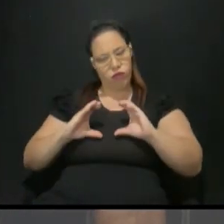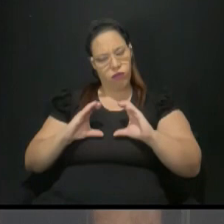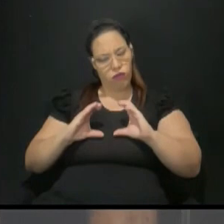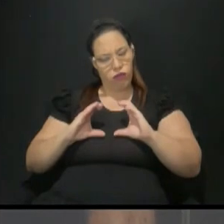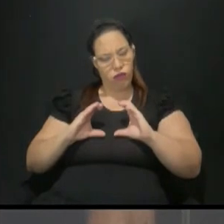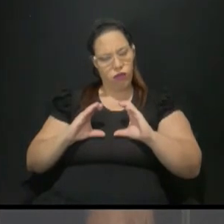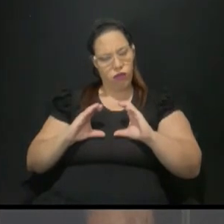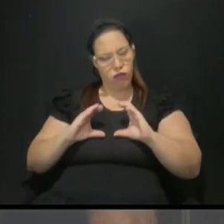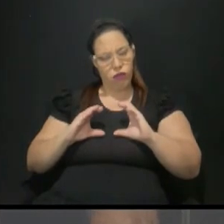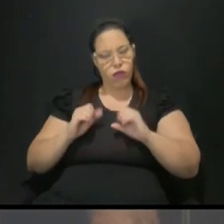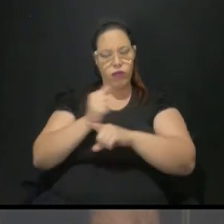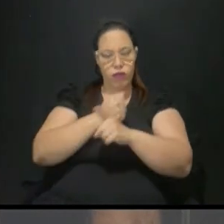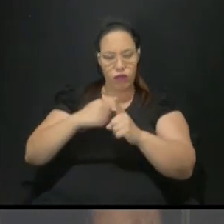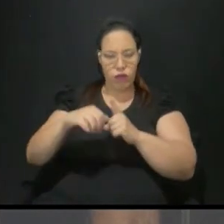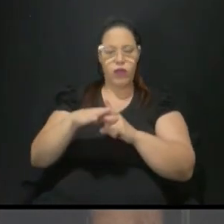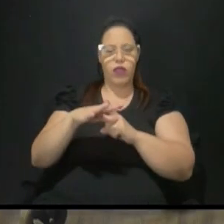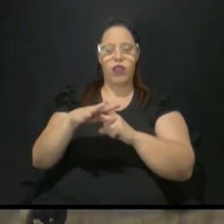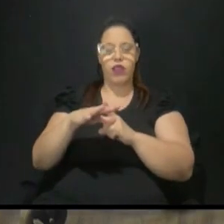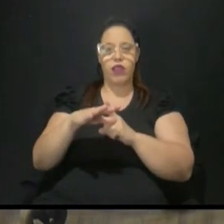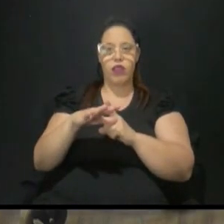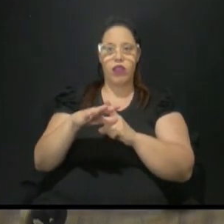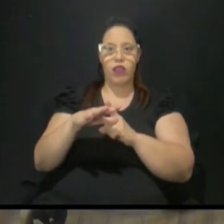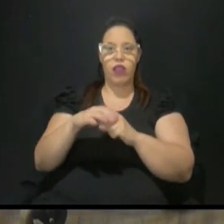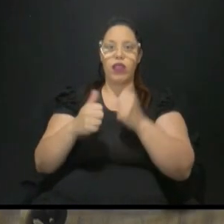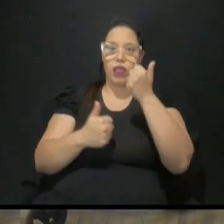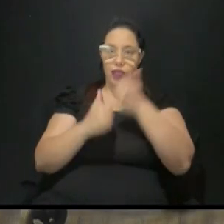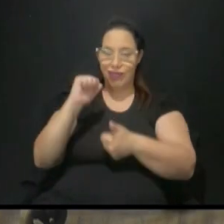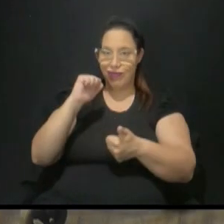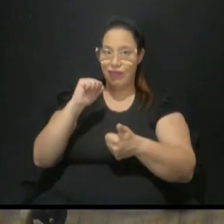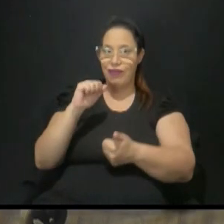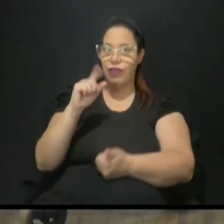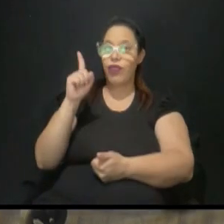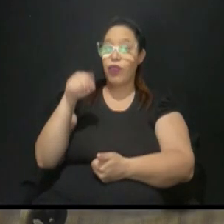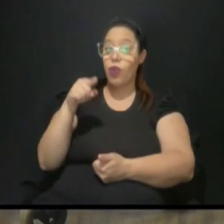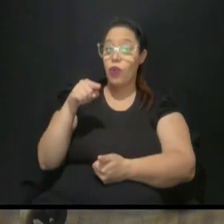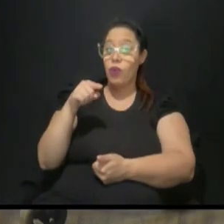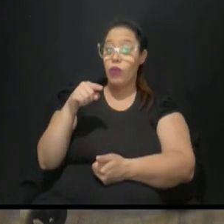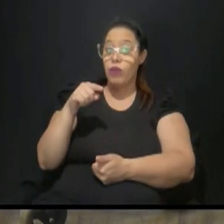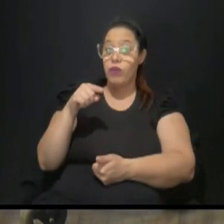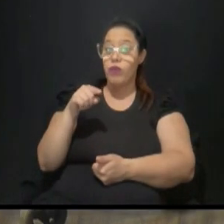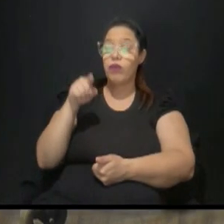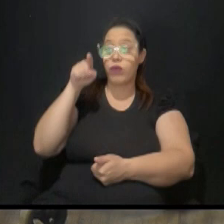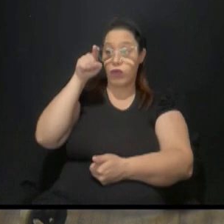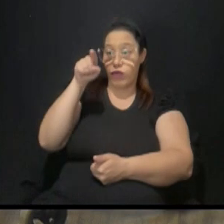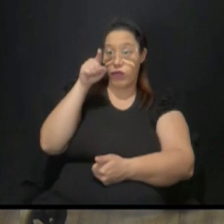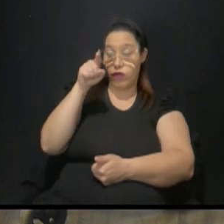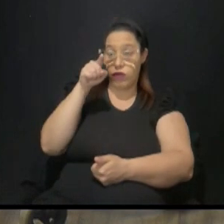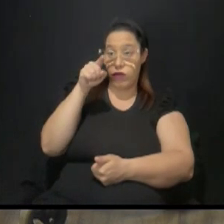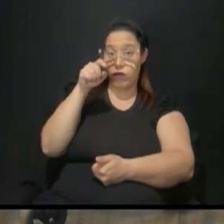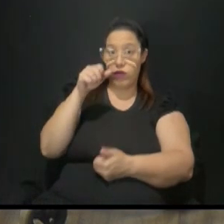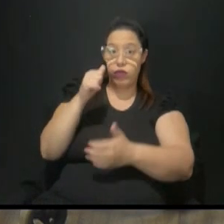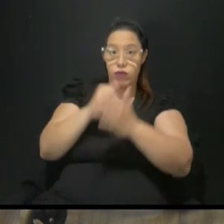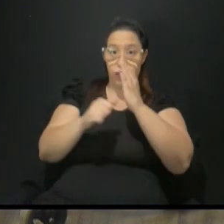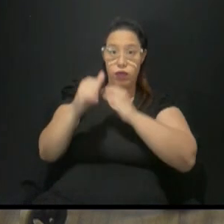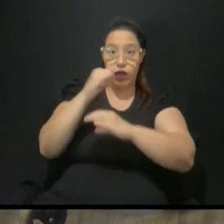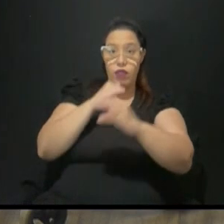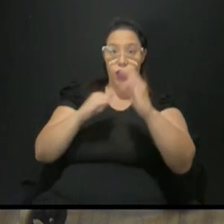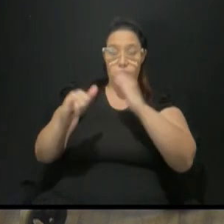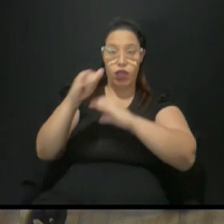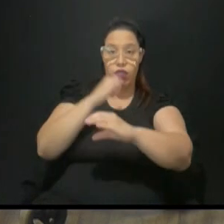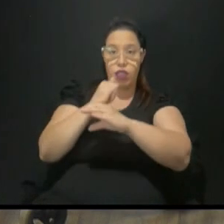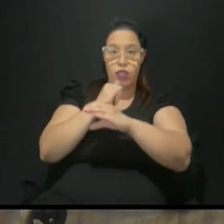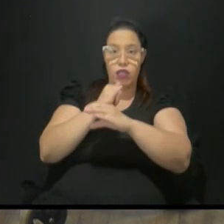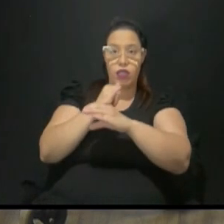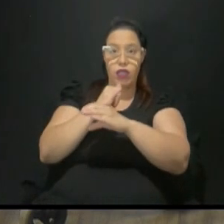sociedade, né? Através do esporte. Olha, inclusive se você for lá no youtube.com/TV Câmara Campinas, a gente